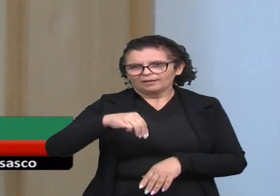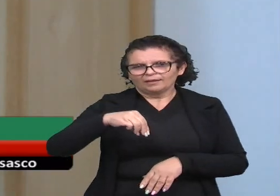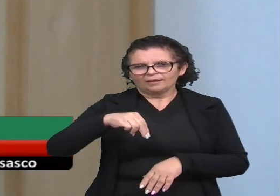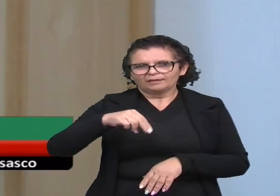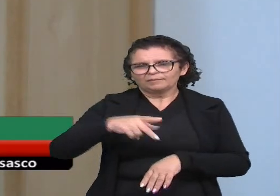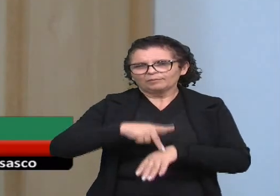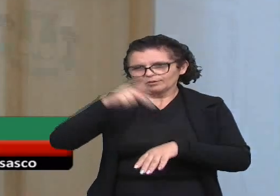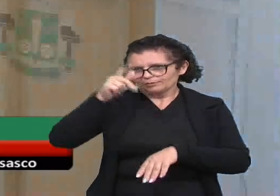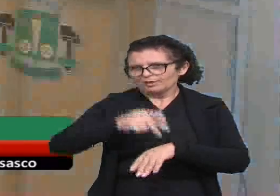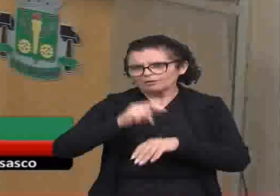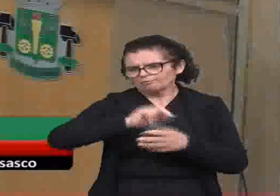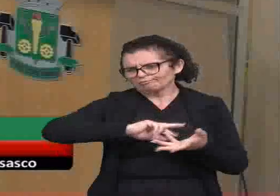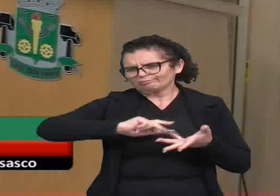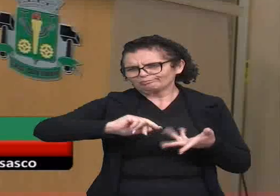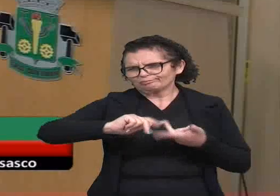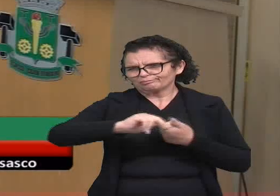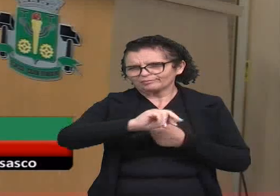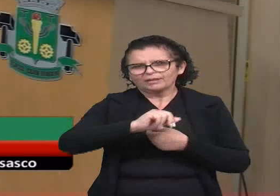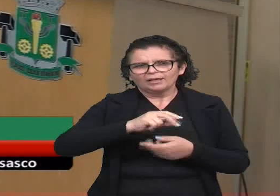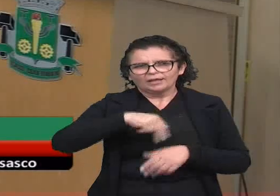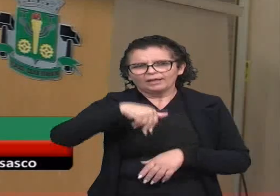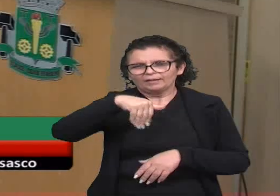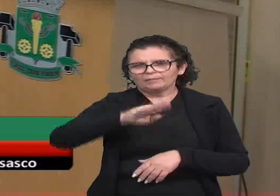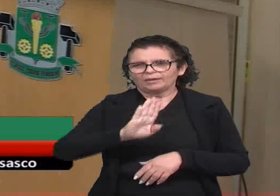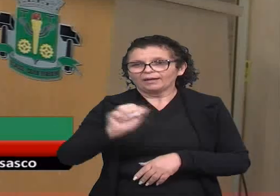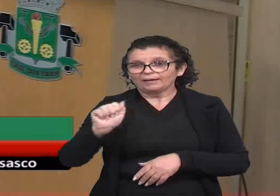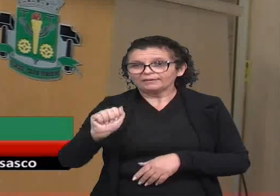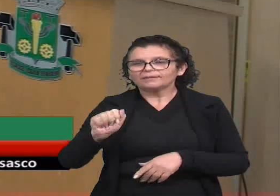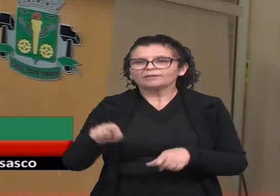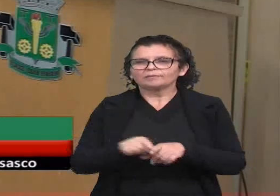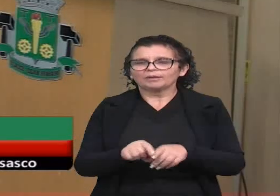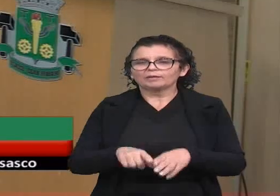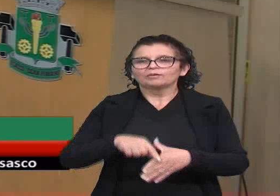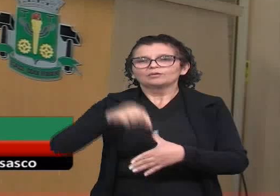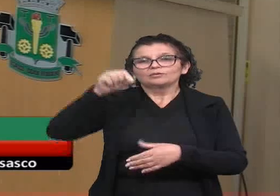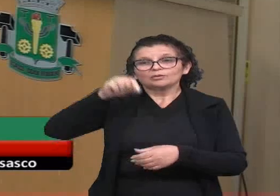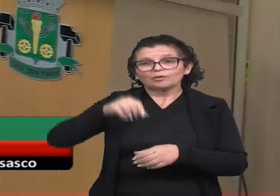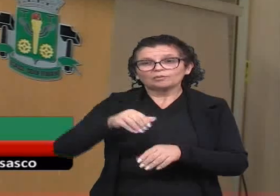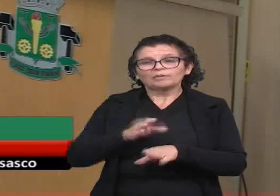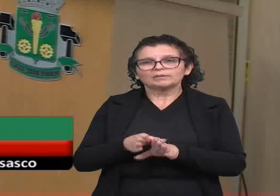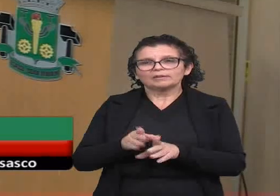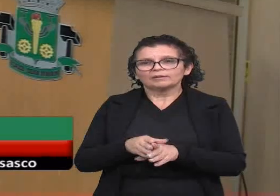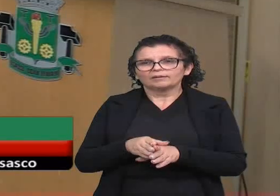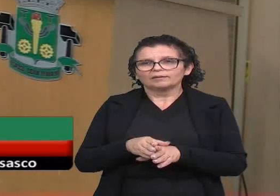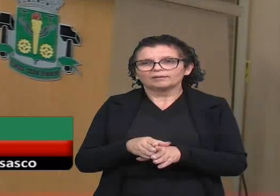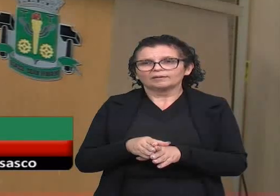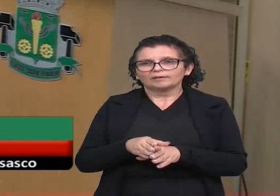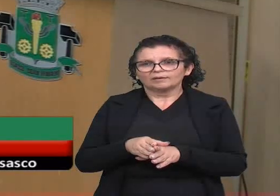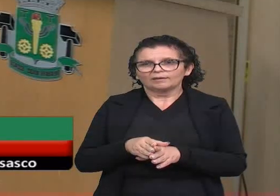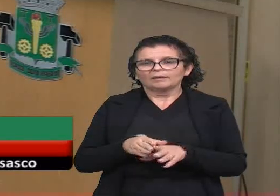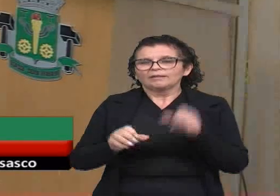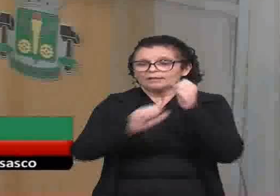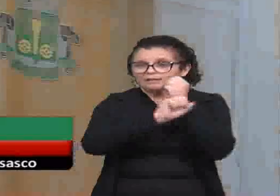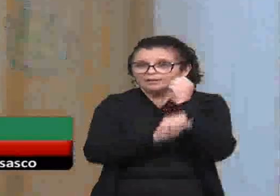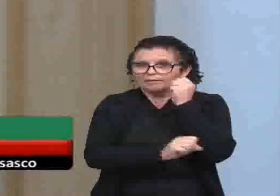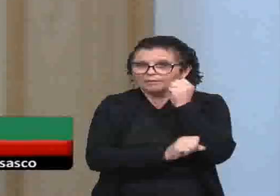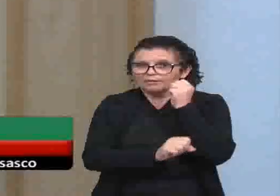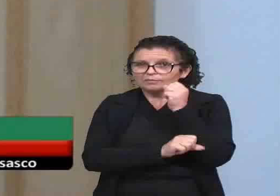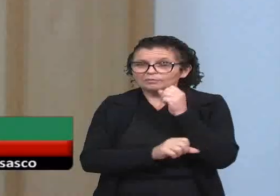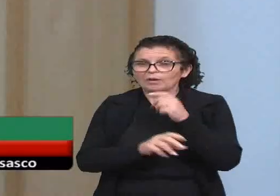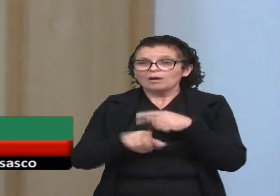FIA Business School. Além disso, foi eleito conselheiro da E-Sabesp para o mandato